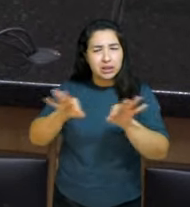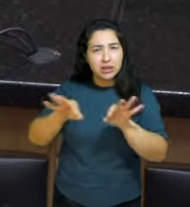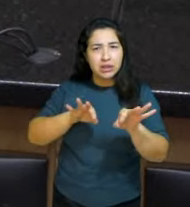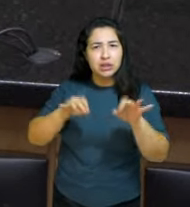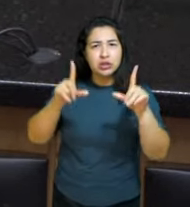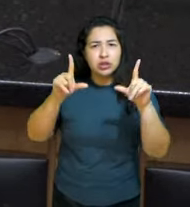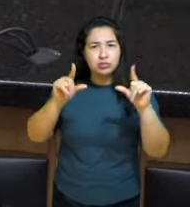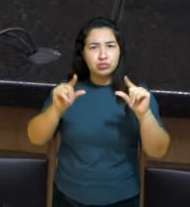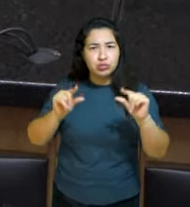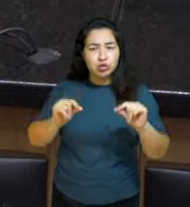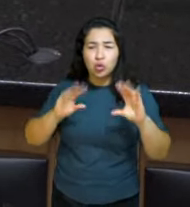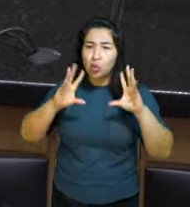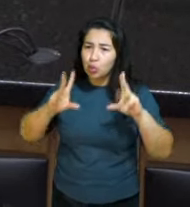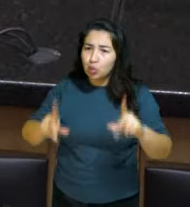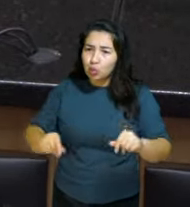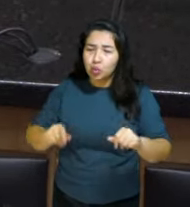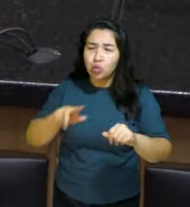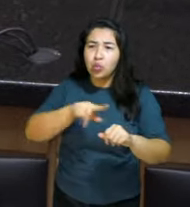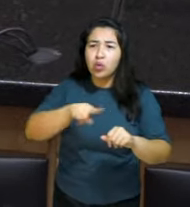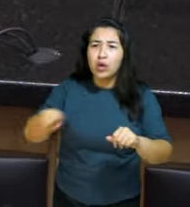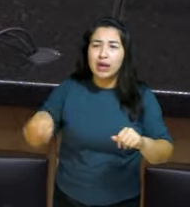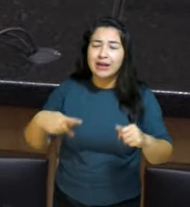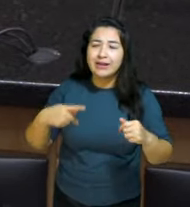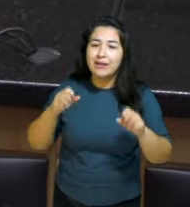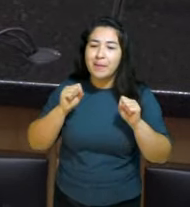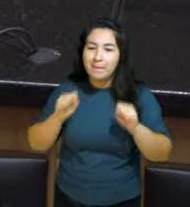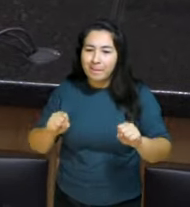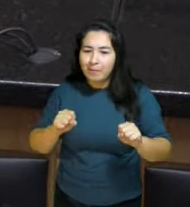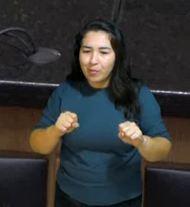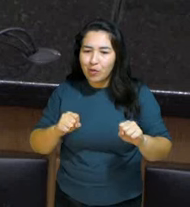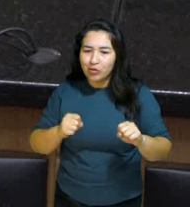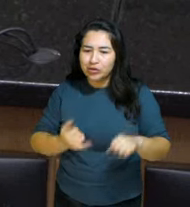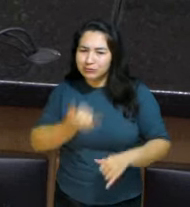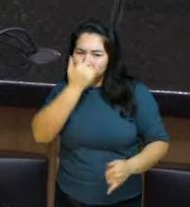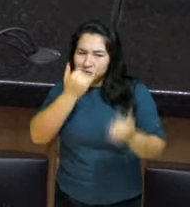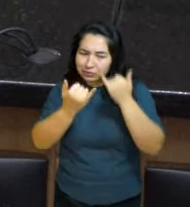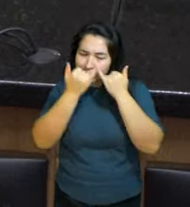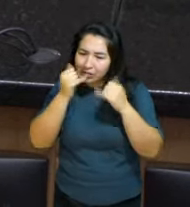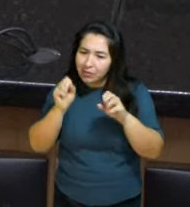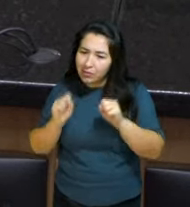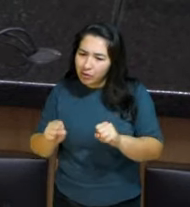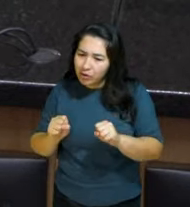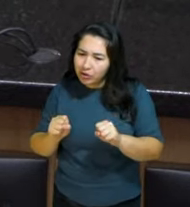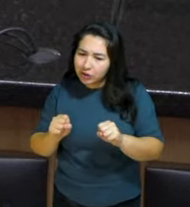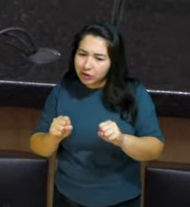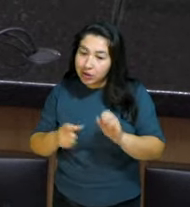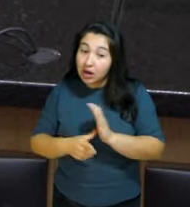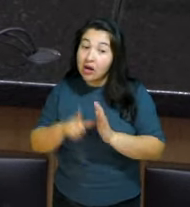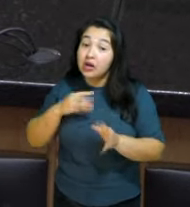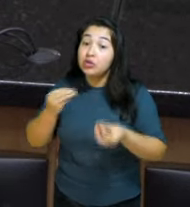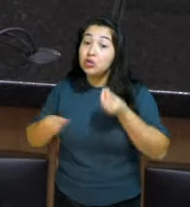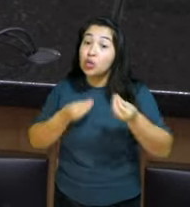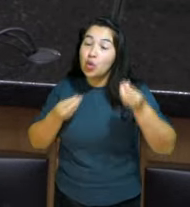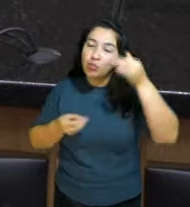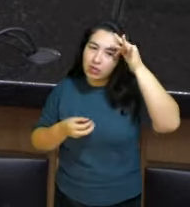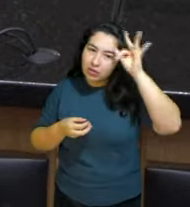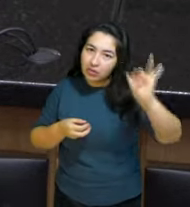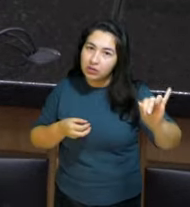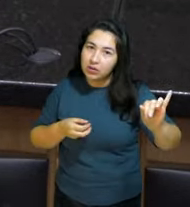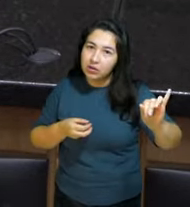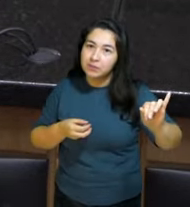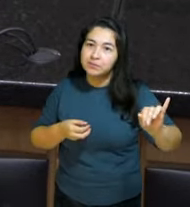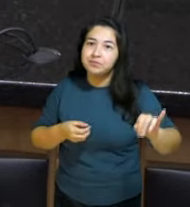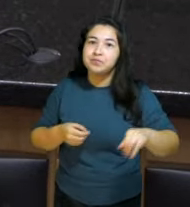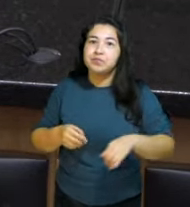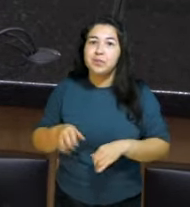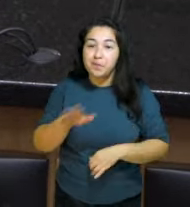minimiza todas as falhas. Isso é o importante, isso é planejamento, isso é gestão. No paradesporto, não é diferente. Nós os